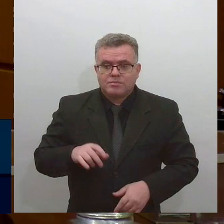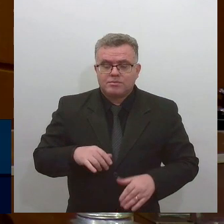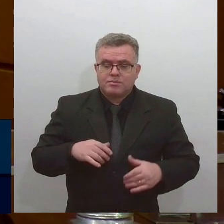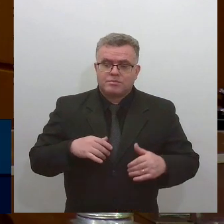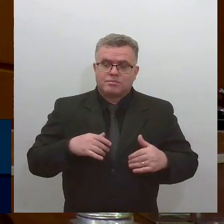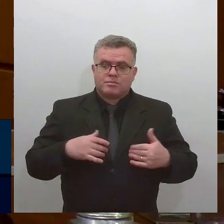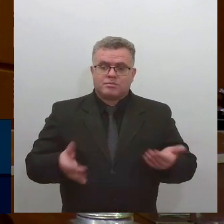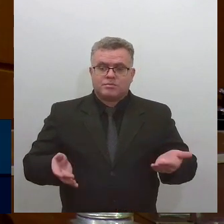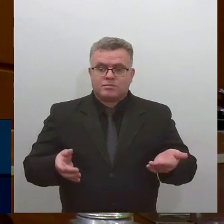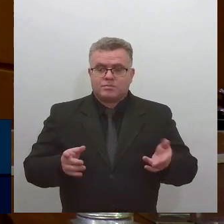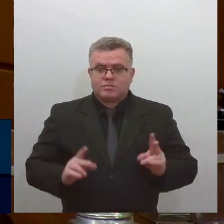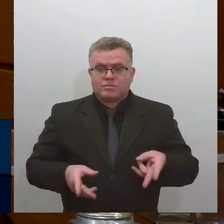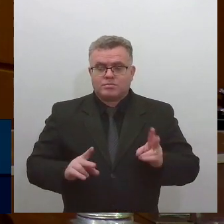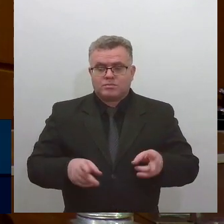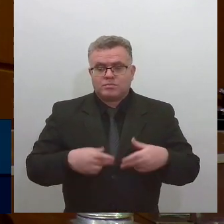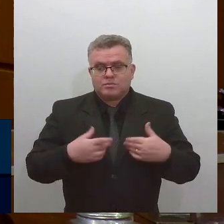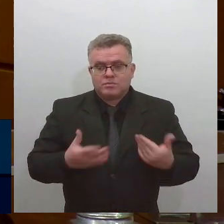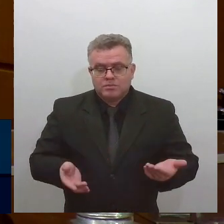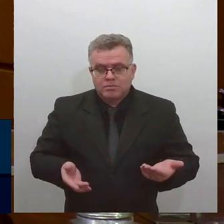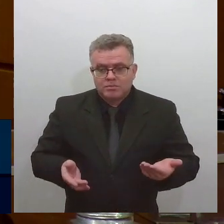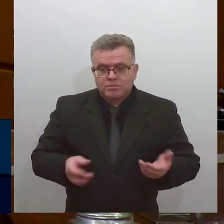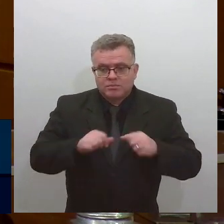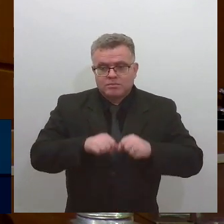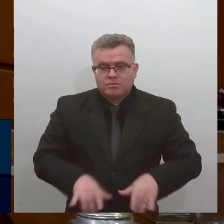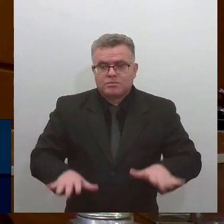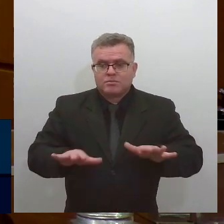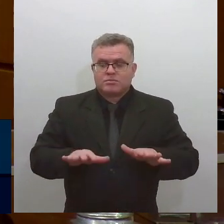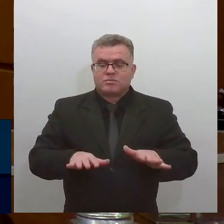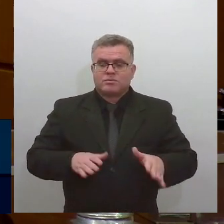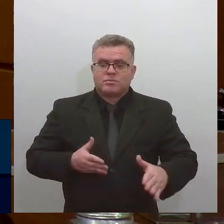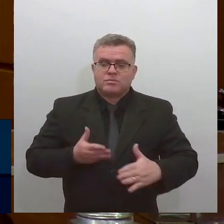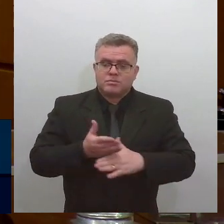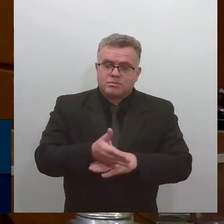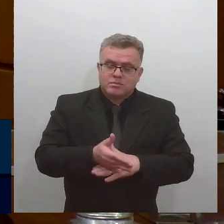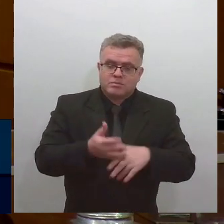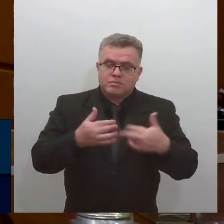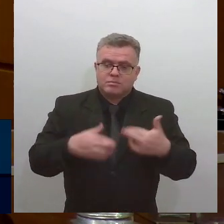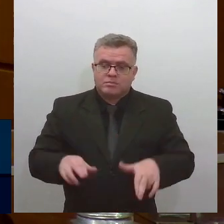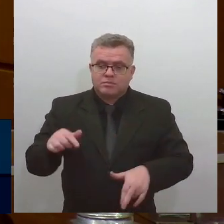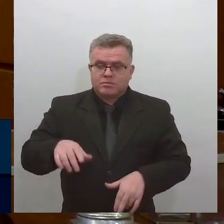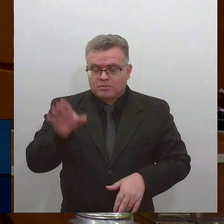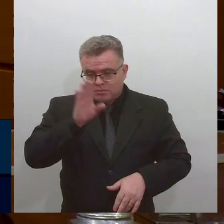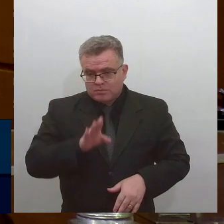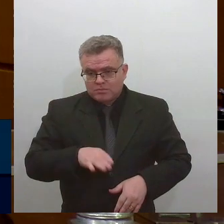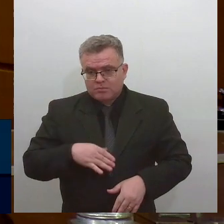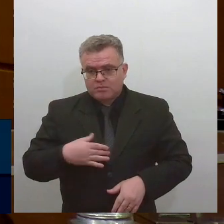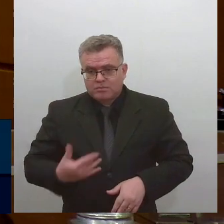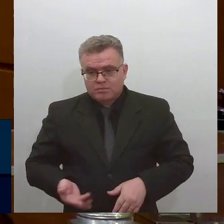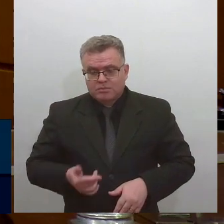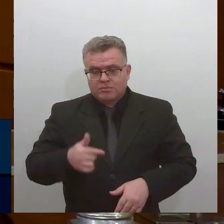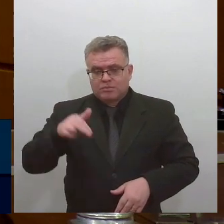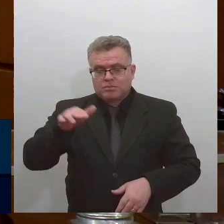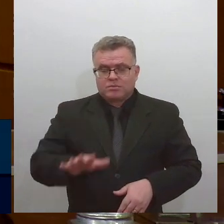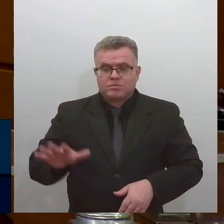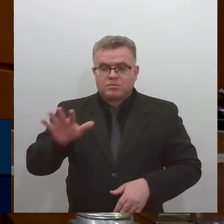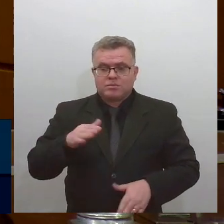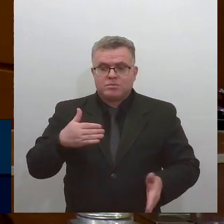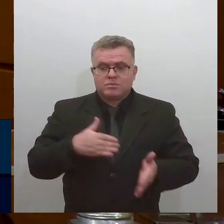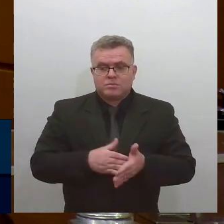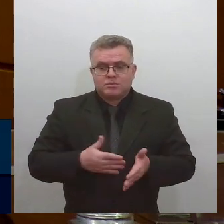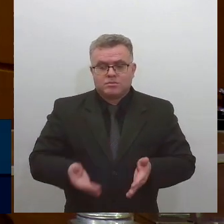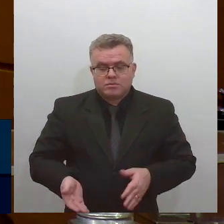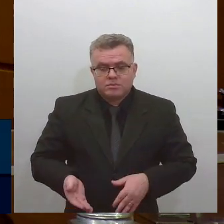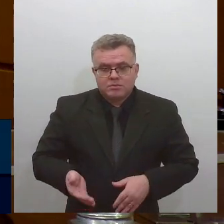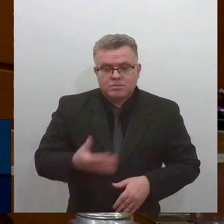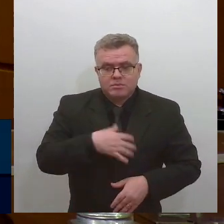uma das maiores intervenções do denite no país sai do Rio Grande do Norte vai até o estado da Bahia e ela ainda não foi concluída a gente